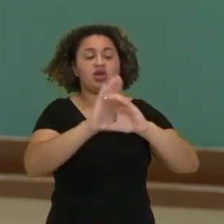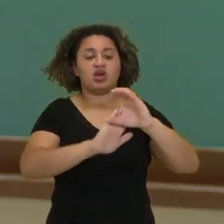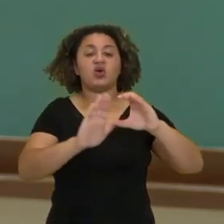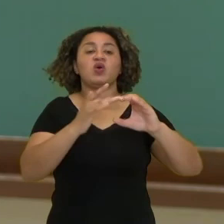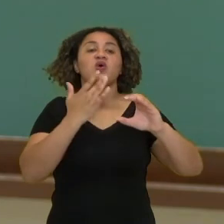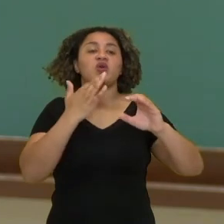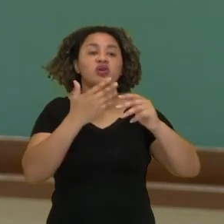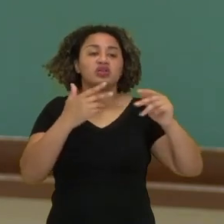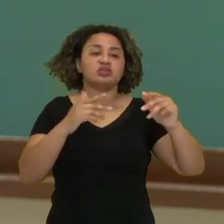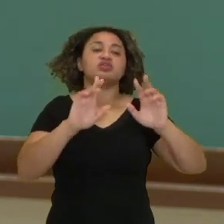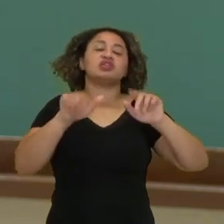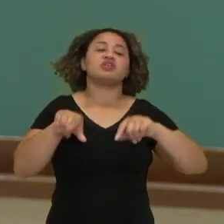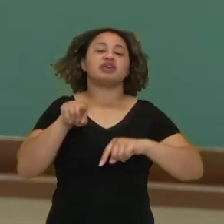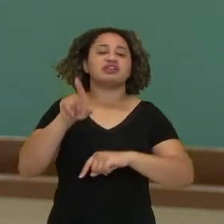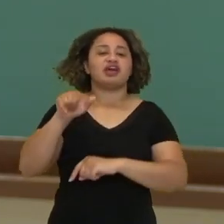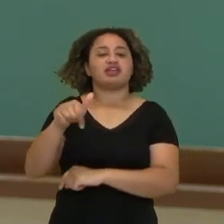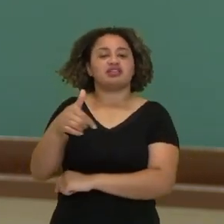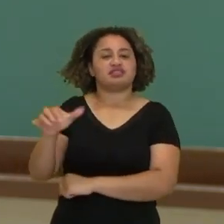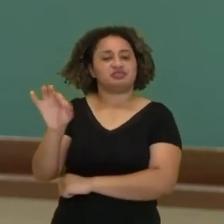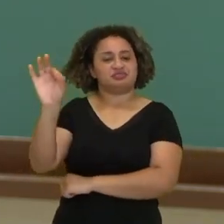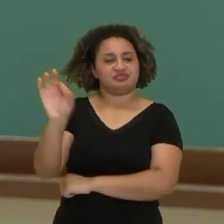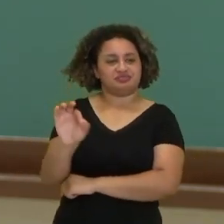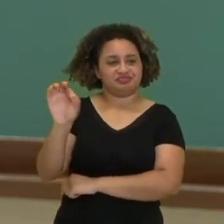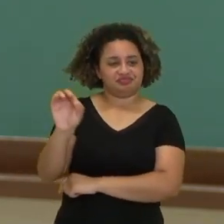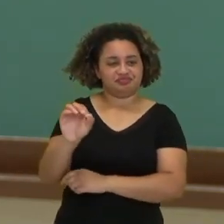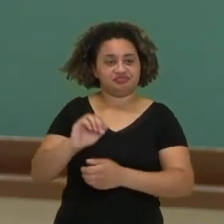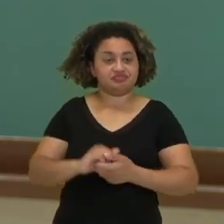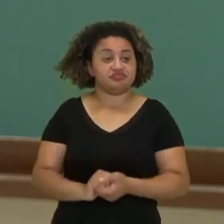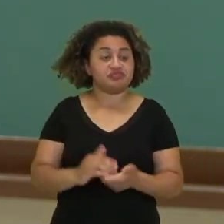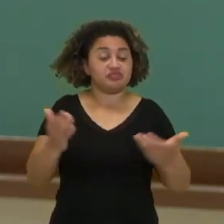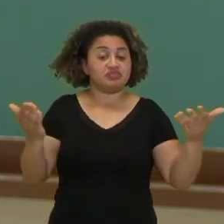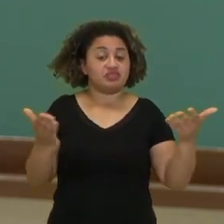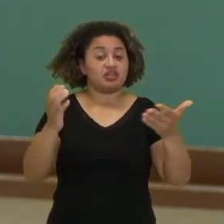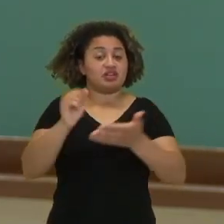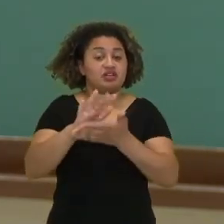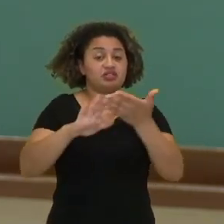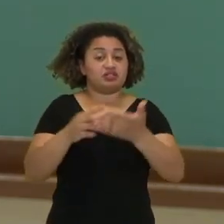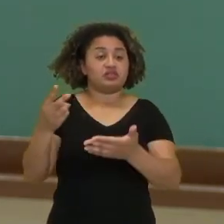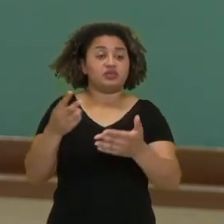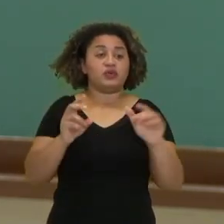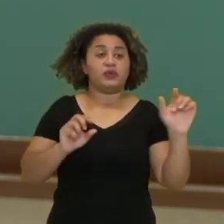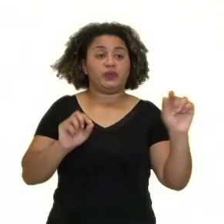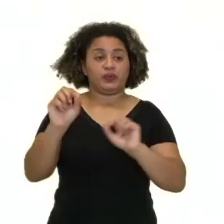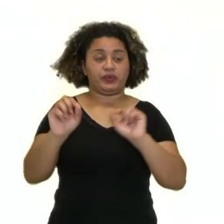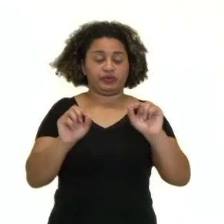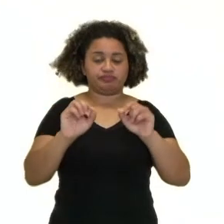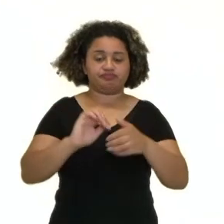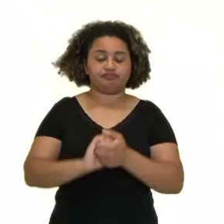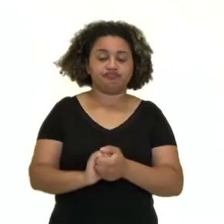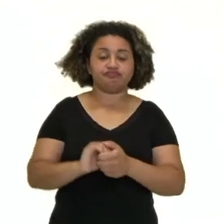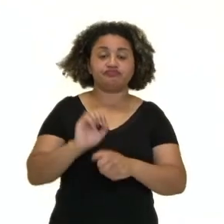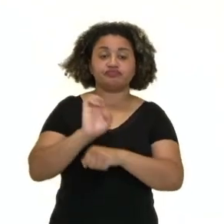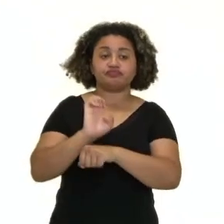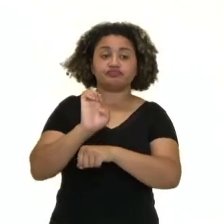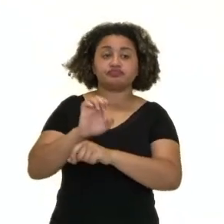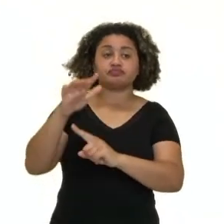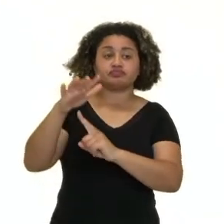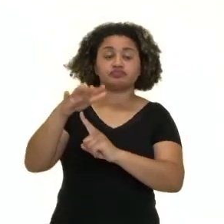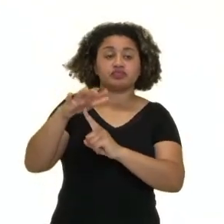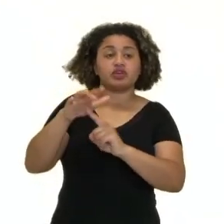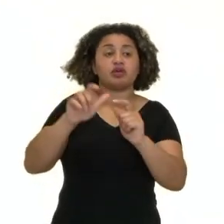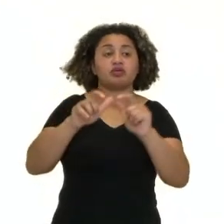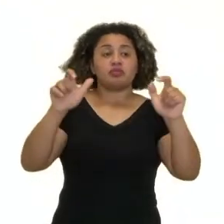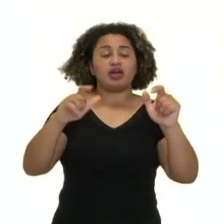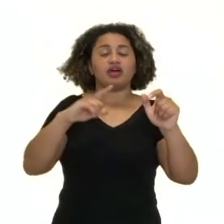é igual a 100%, ok? Vamos agora para o praticando 2. O estado do Paraná é o